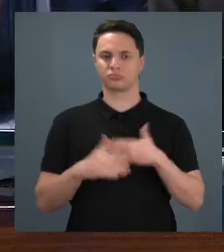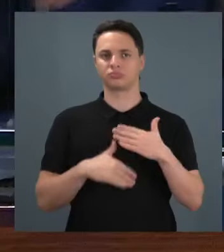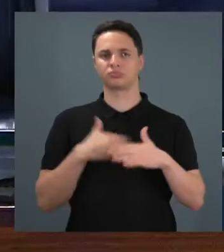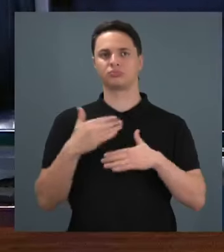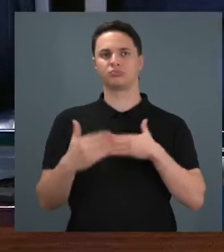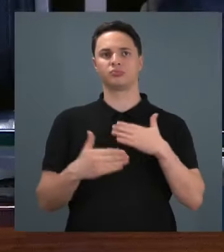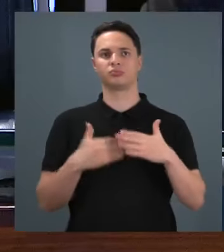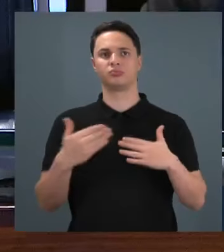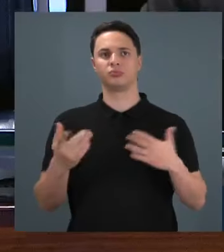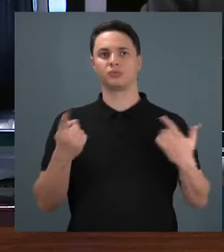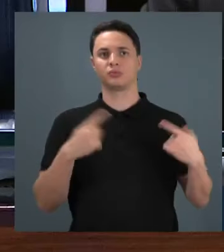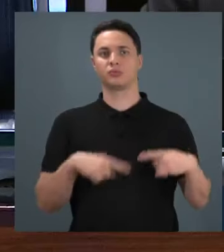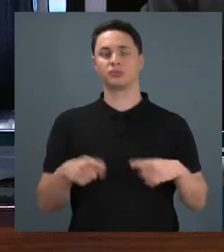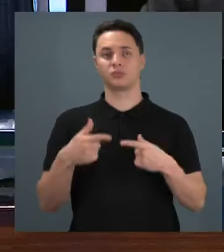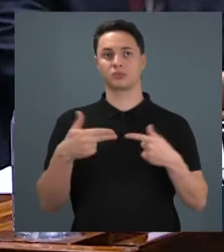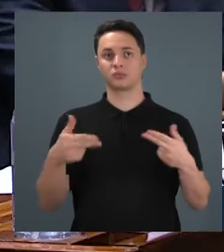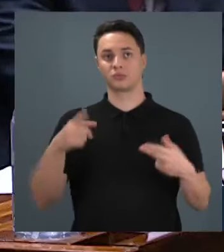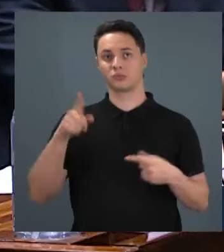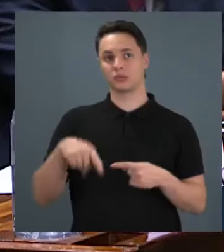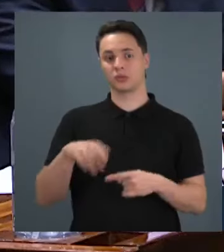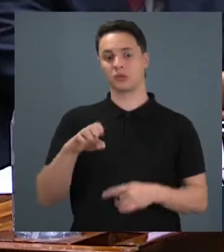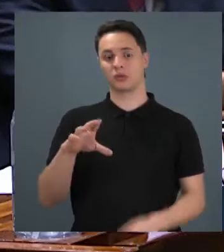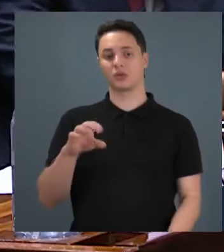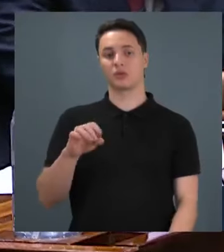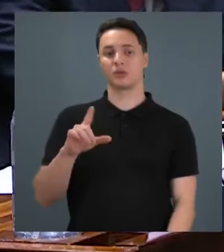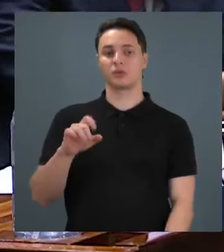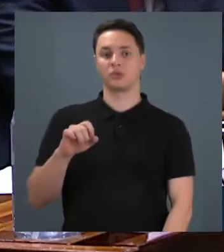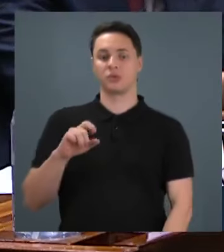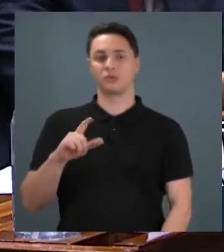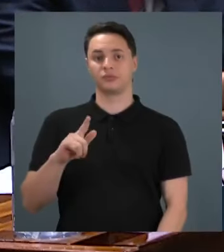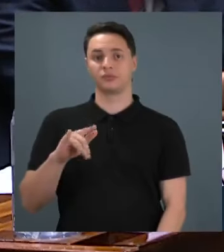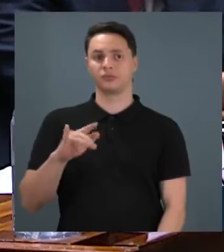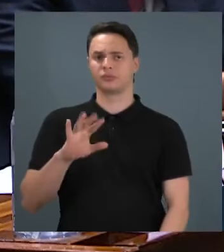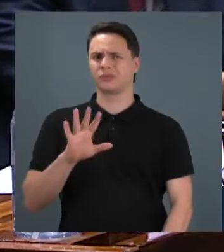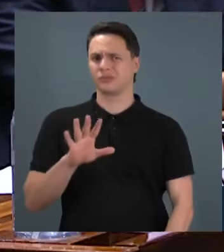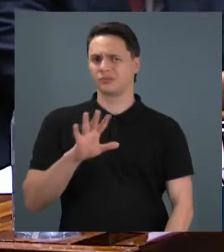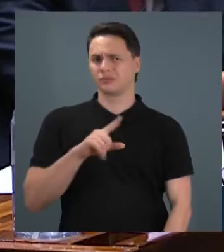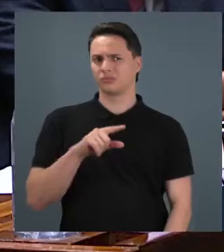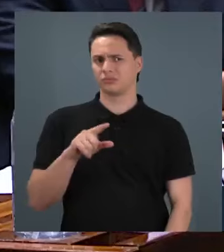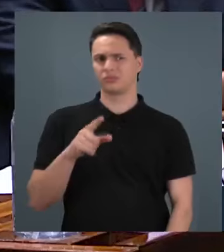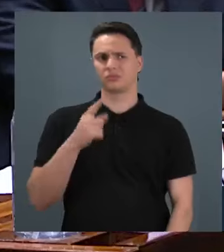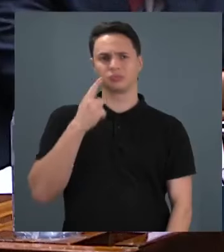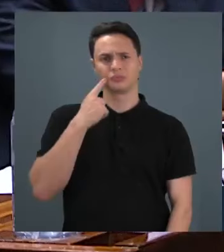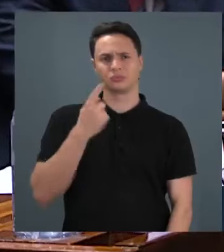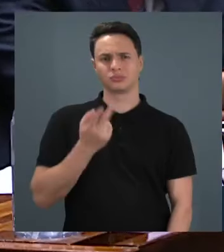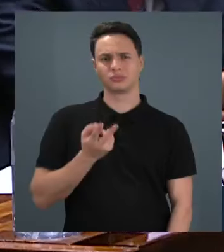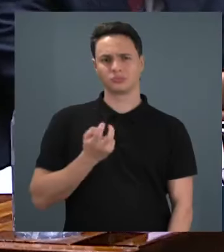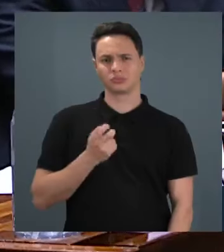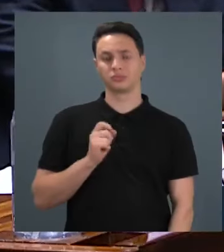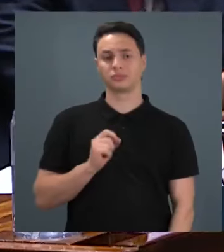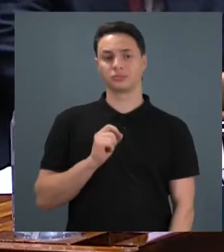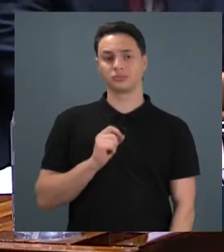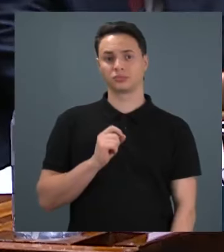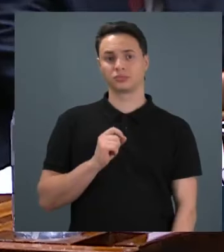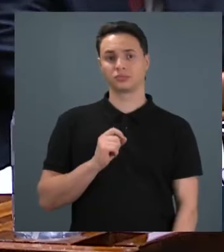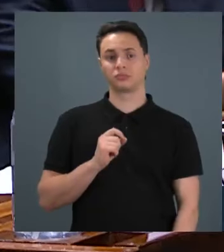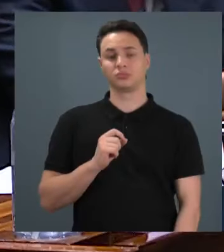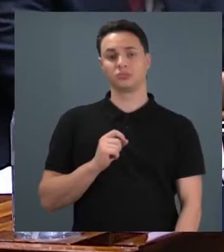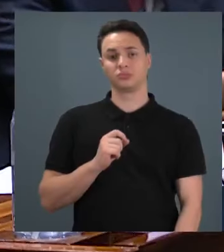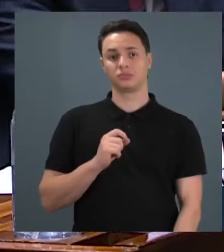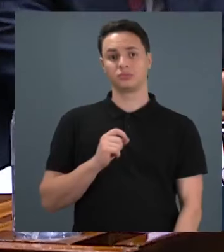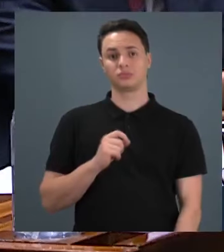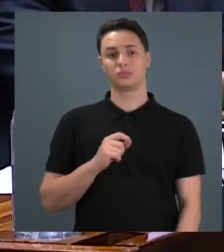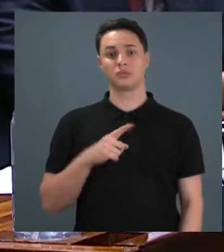contra o xiitismo ecológico. Então, o país está de parabéns. Agora vejam, senhores, Novamente, nós estamos